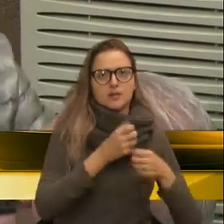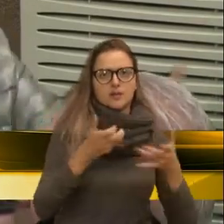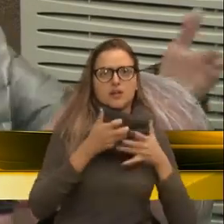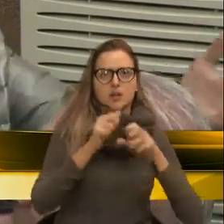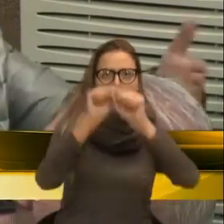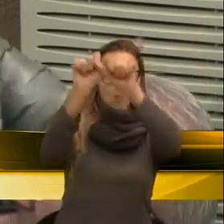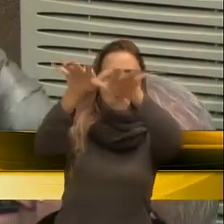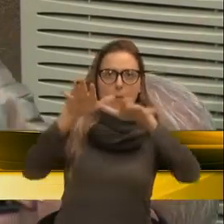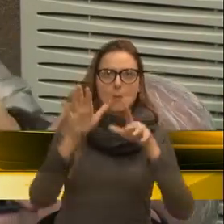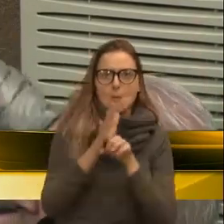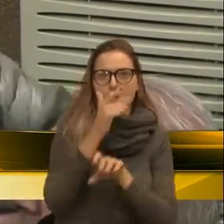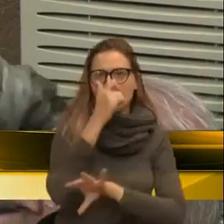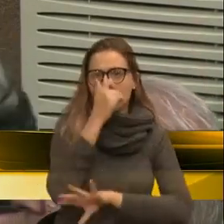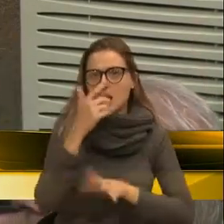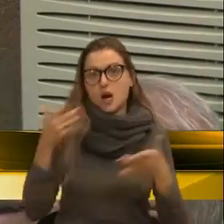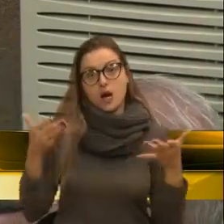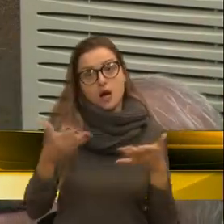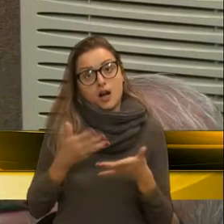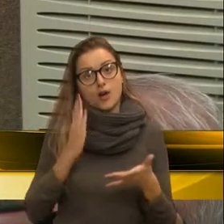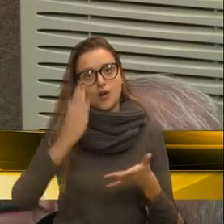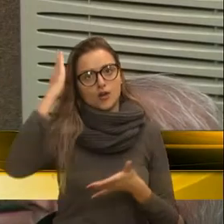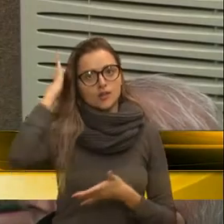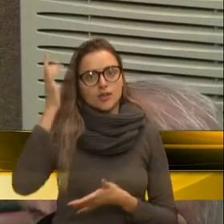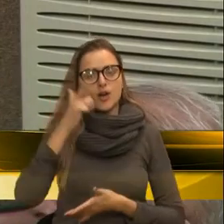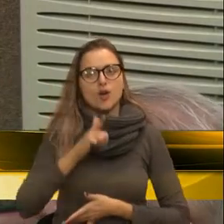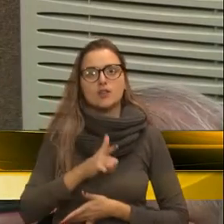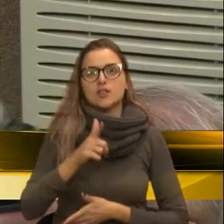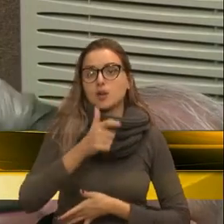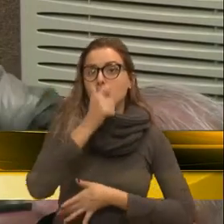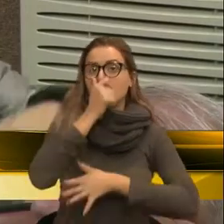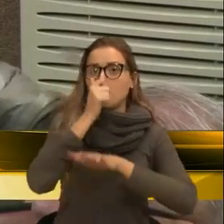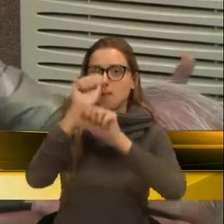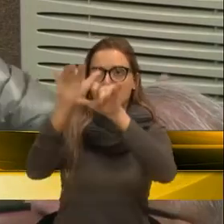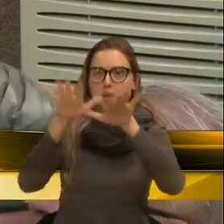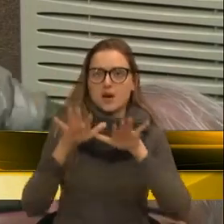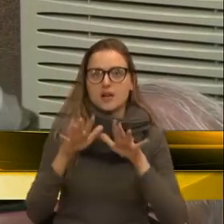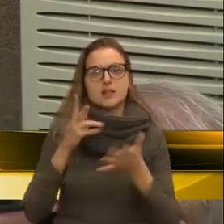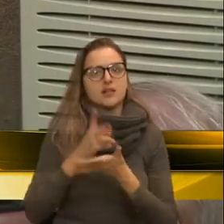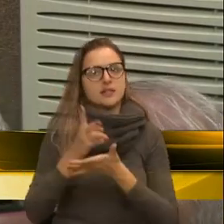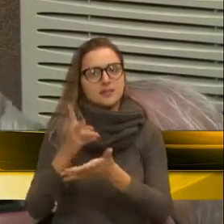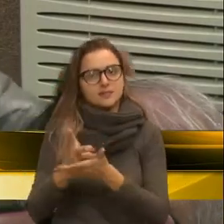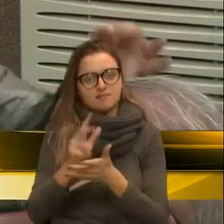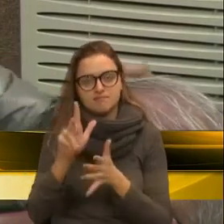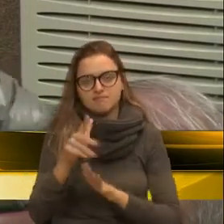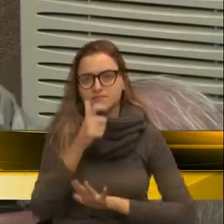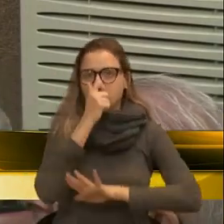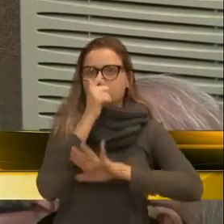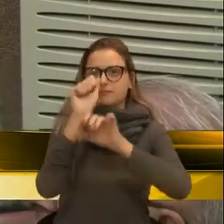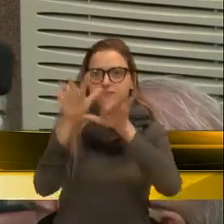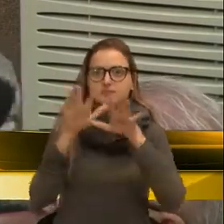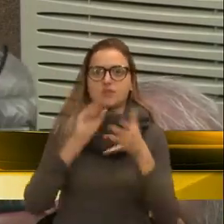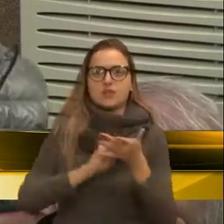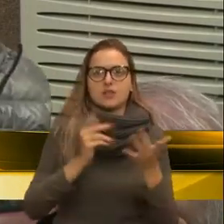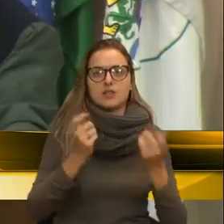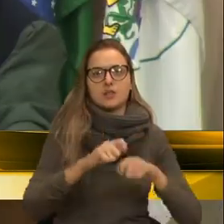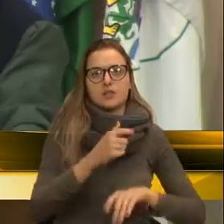Câmara. O prefeito está conseguindo. Está conseguindo, a Câmara está lotada seguidamente nesse mandato por incompetência.